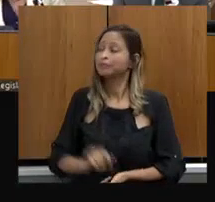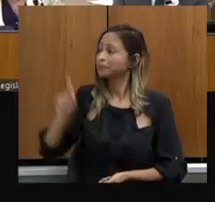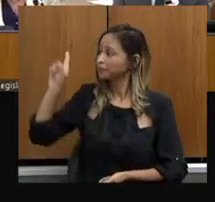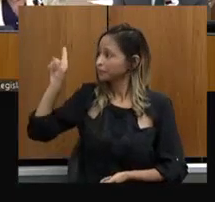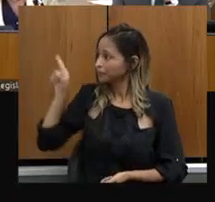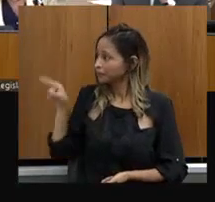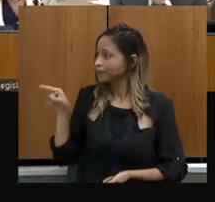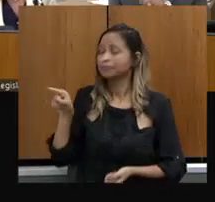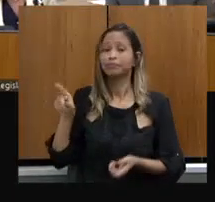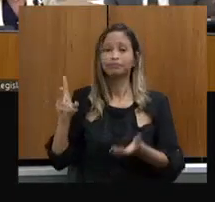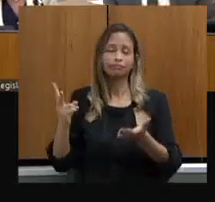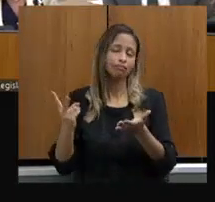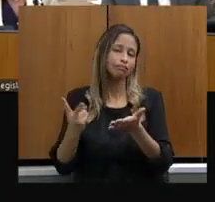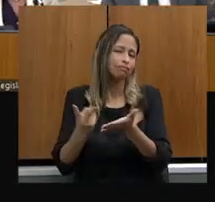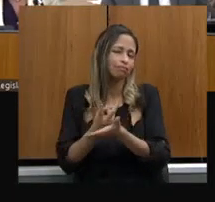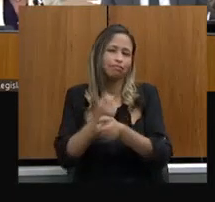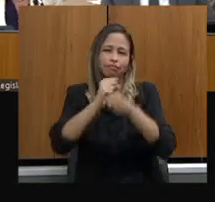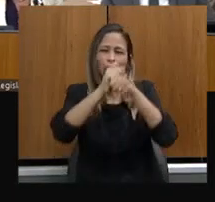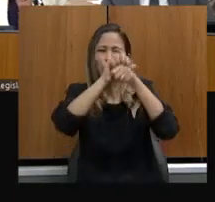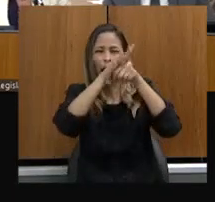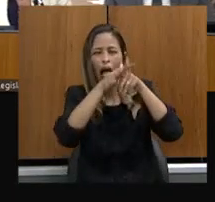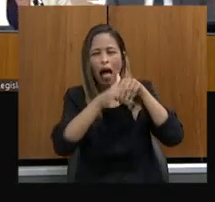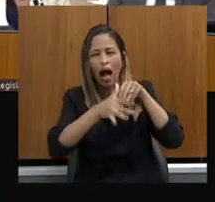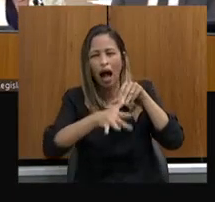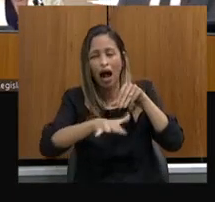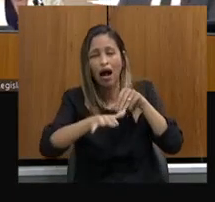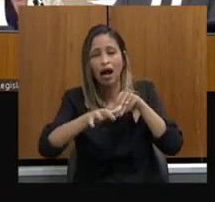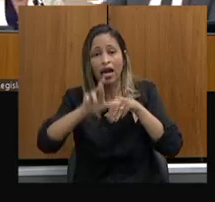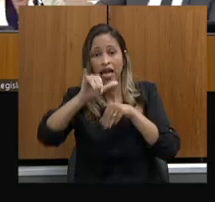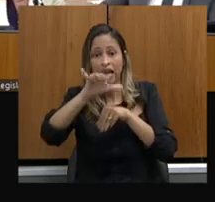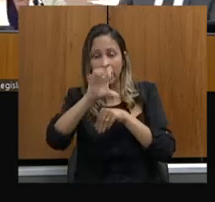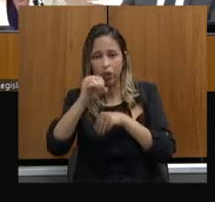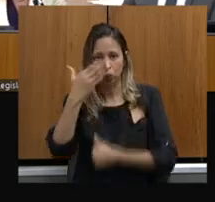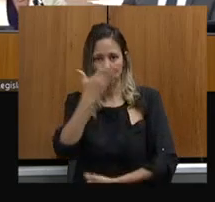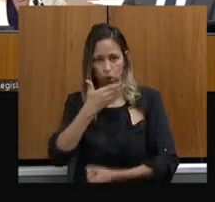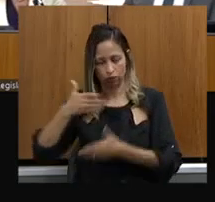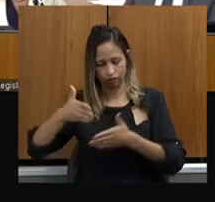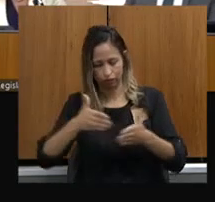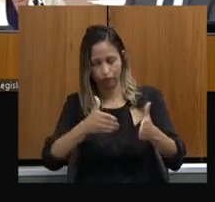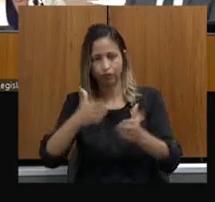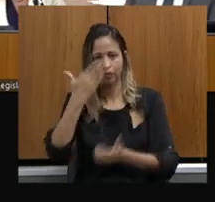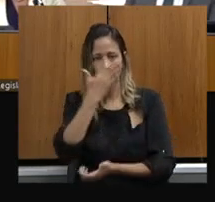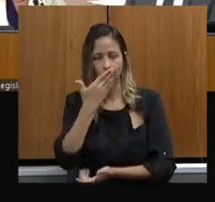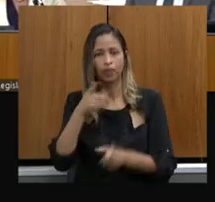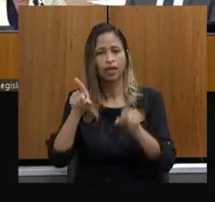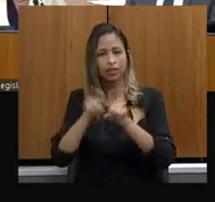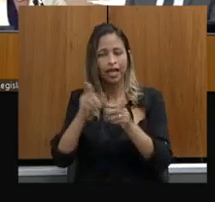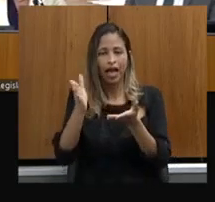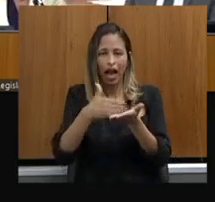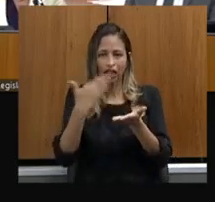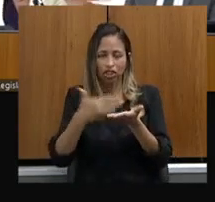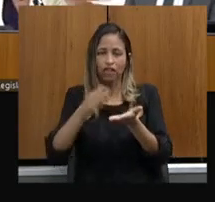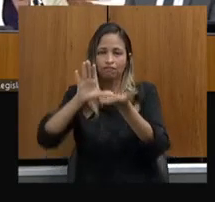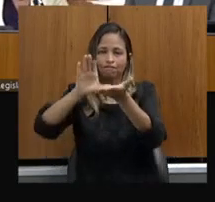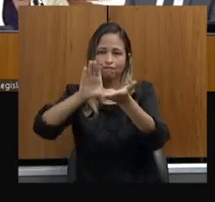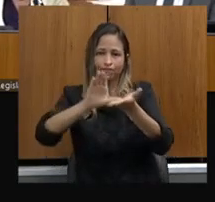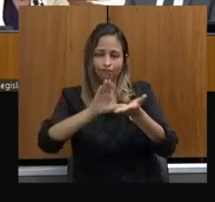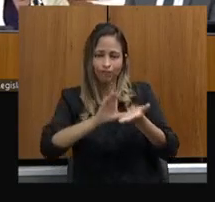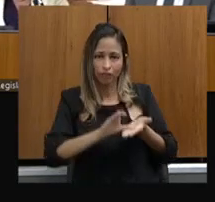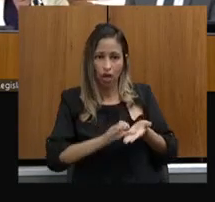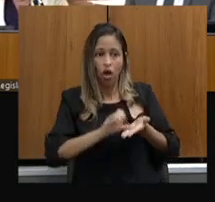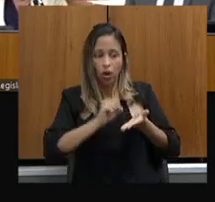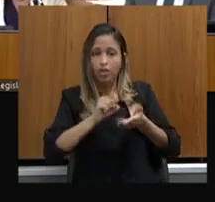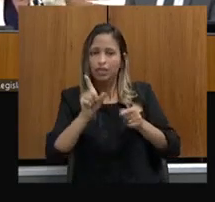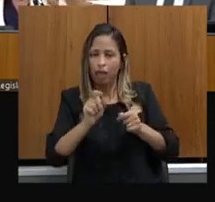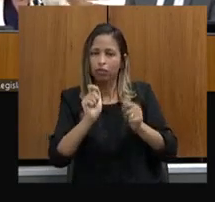ao acidente ao Desastre minerário do Rio Doce a gente tem agenda integrada é com investimentos na região atingida